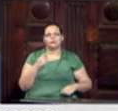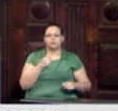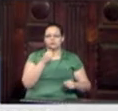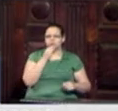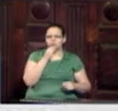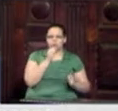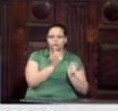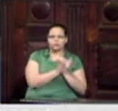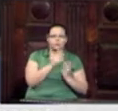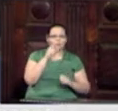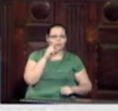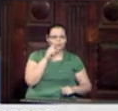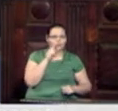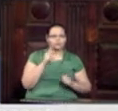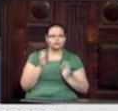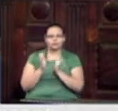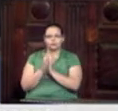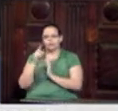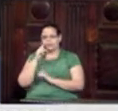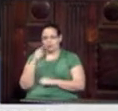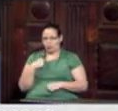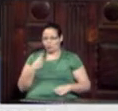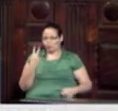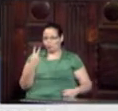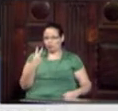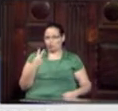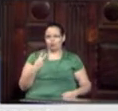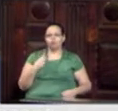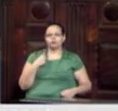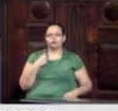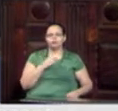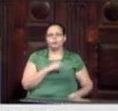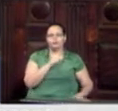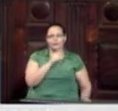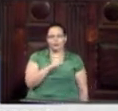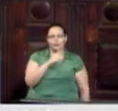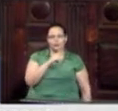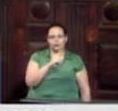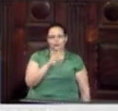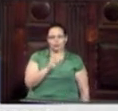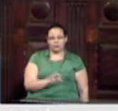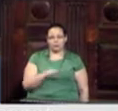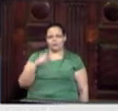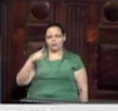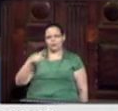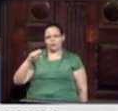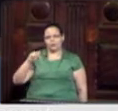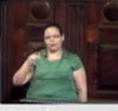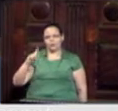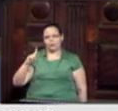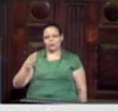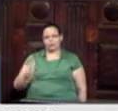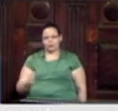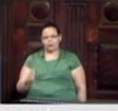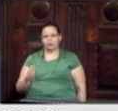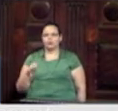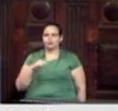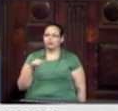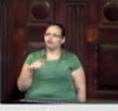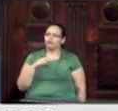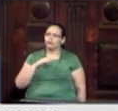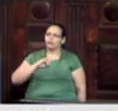político, eu já tive 2 na minha vida, PDT e PSDB, já